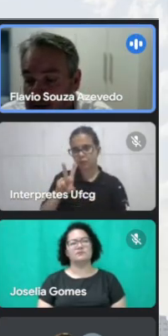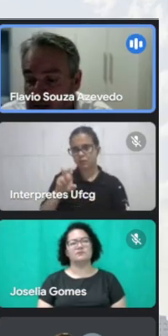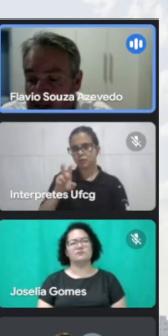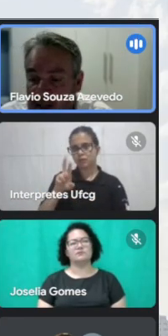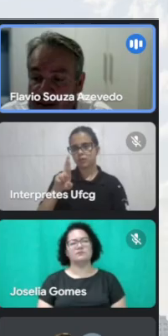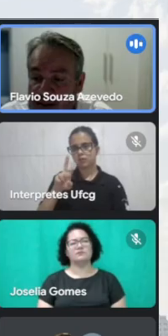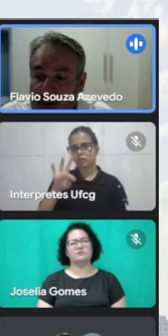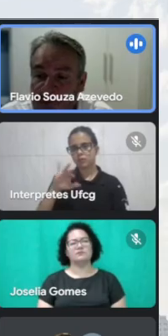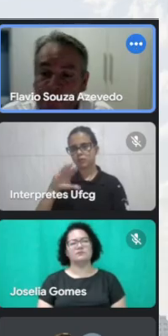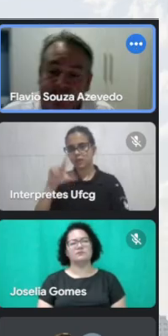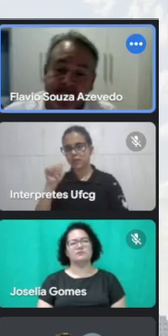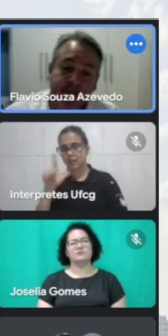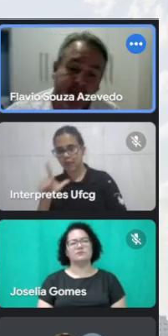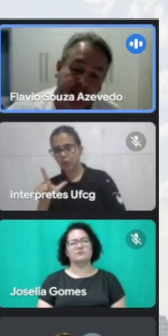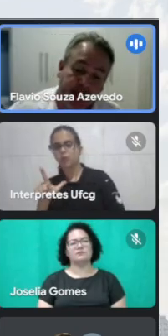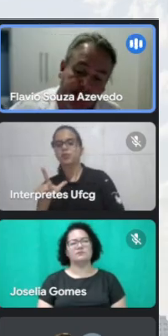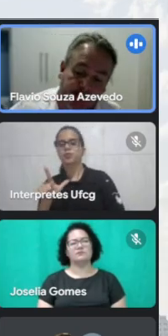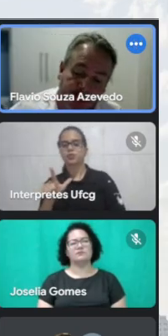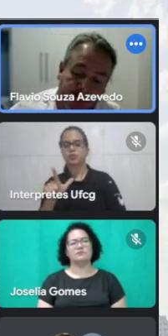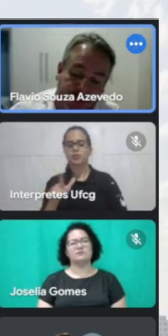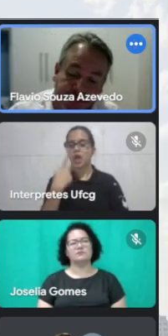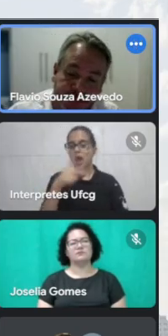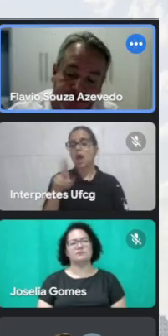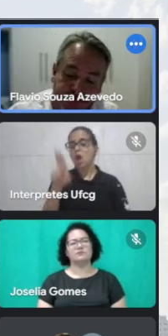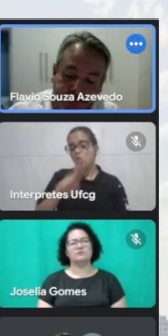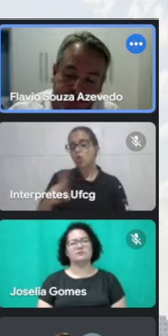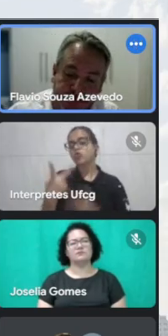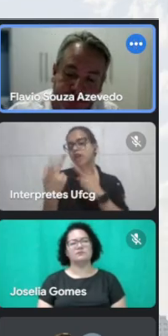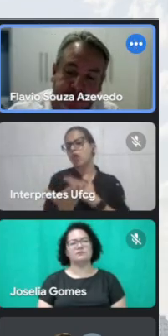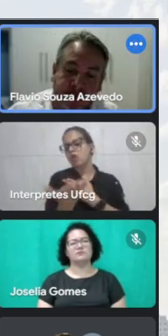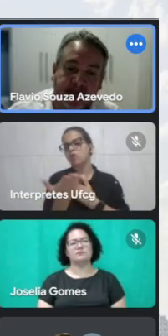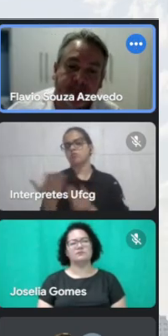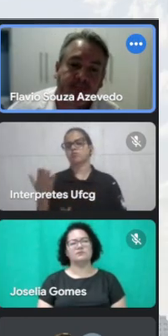efluentes que são tratados aí nesse sistema.